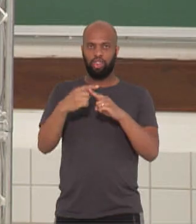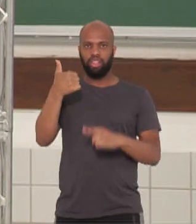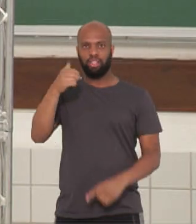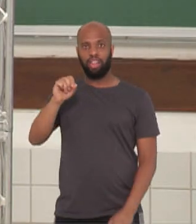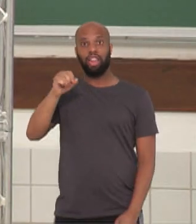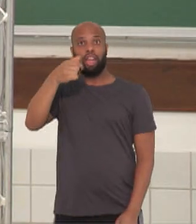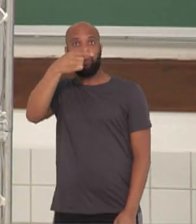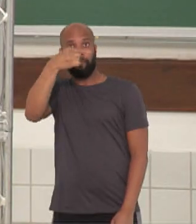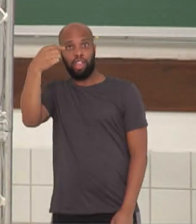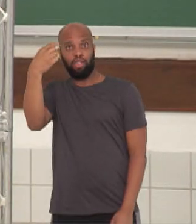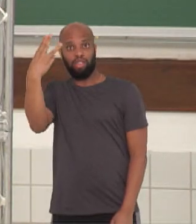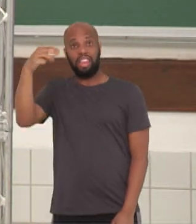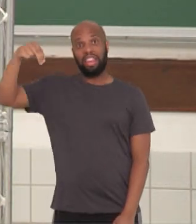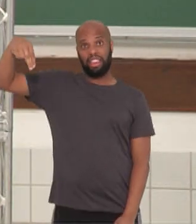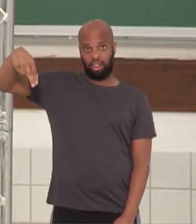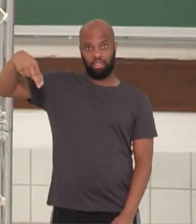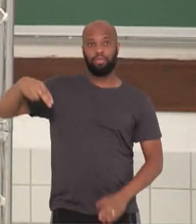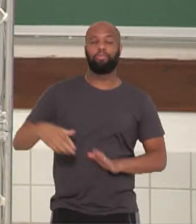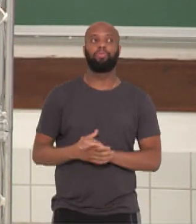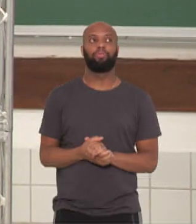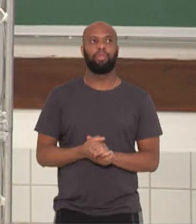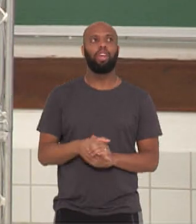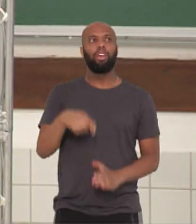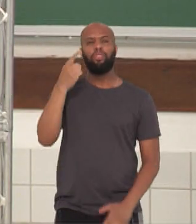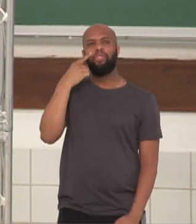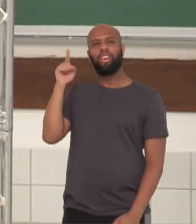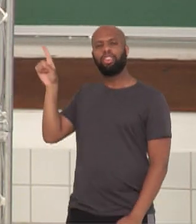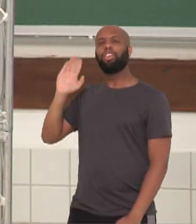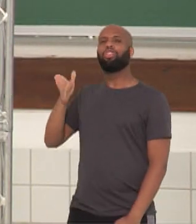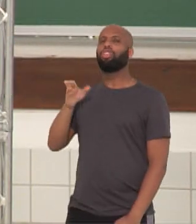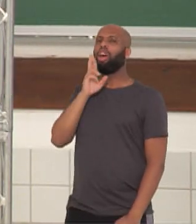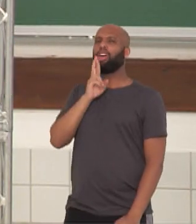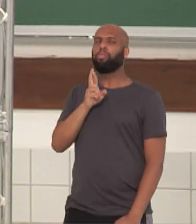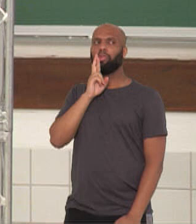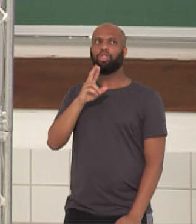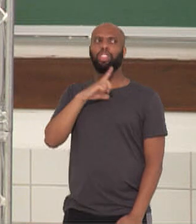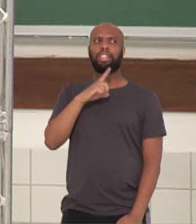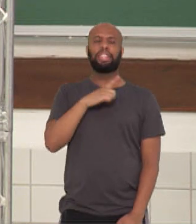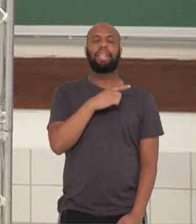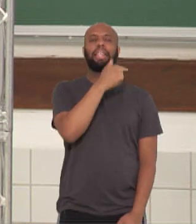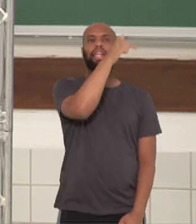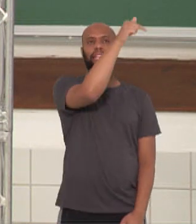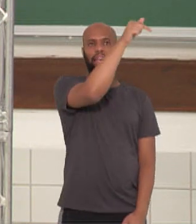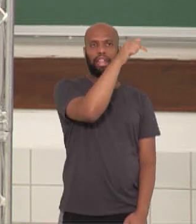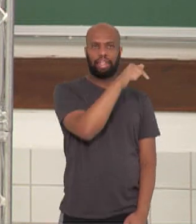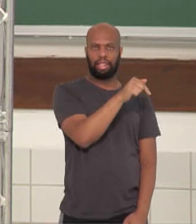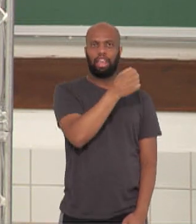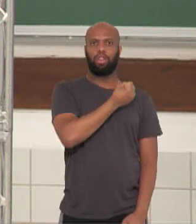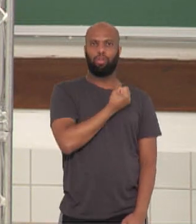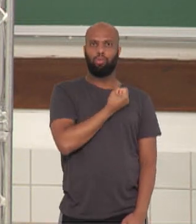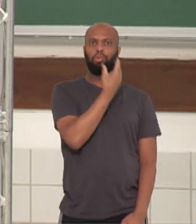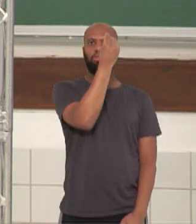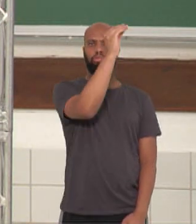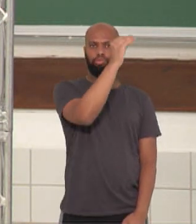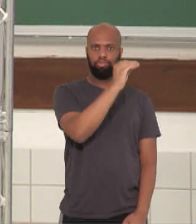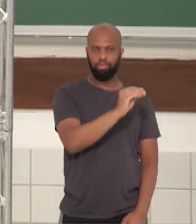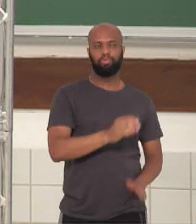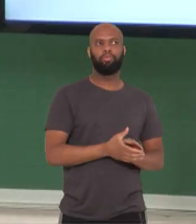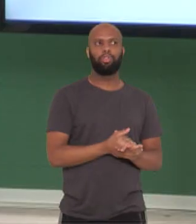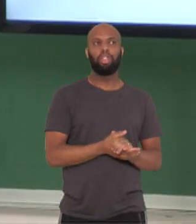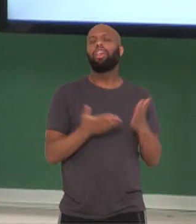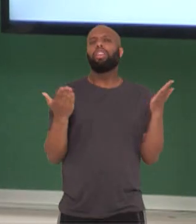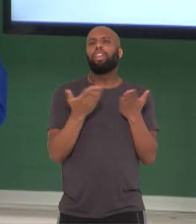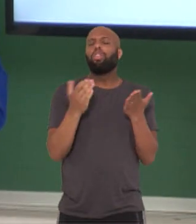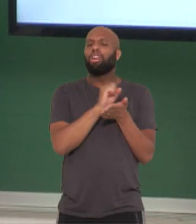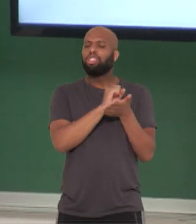ladinho já tem a tabelinha pronta, se for acompanhar aqui, valores das cargas, já está dispostos. E esse